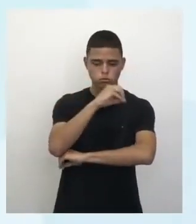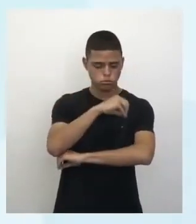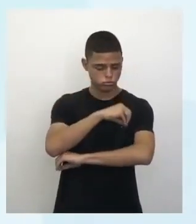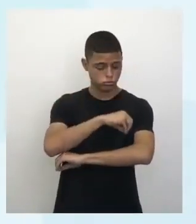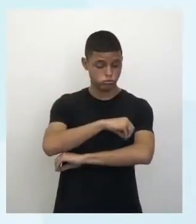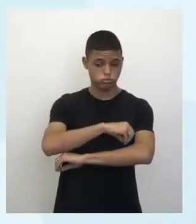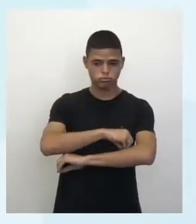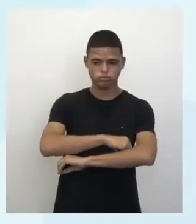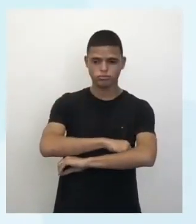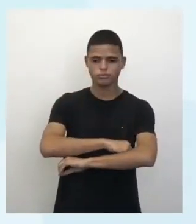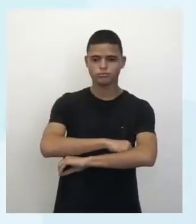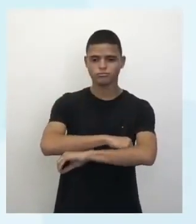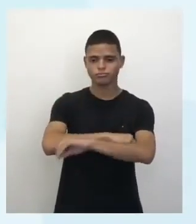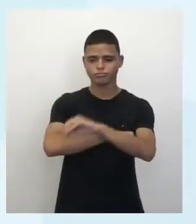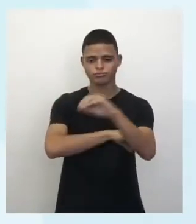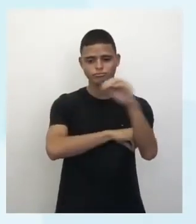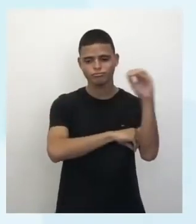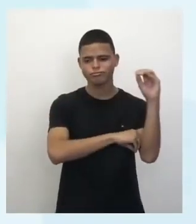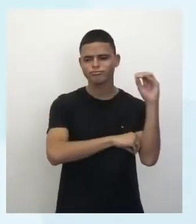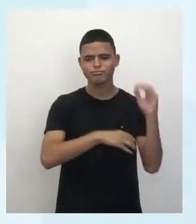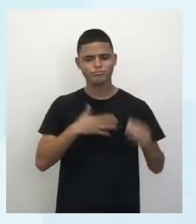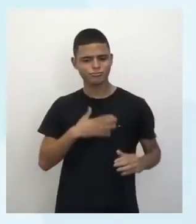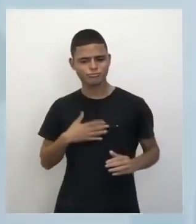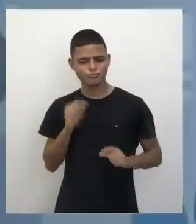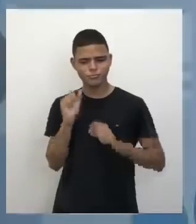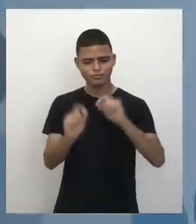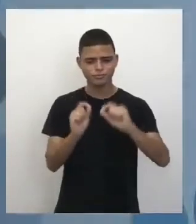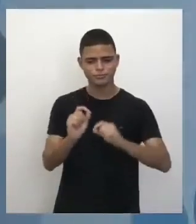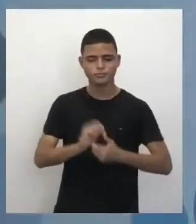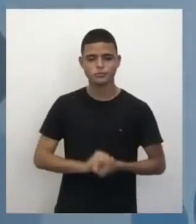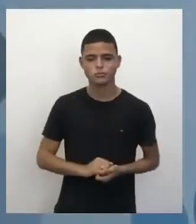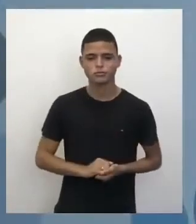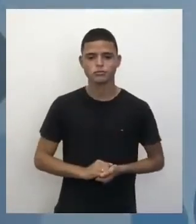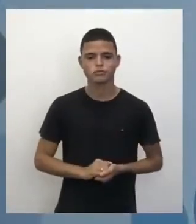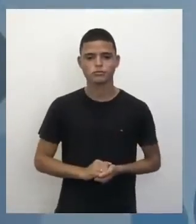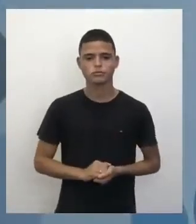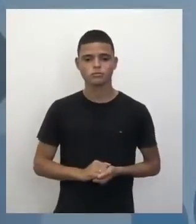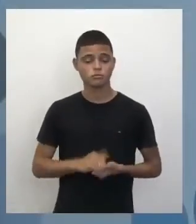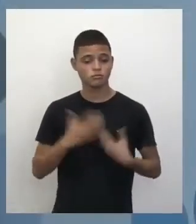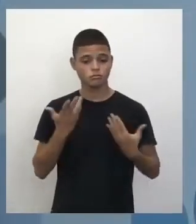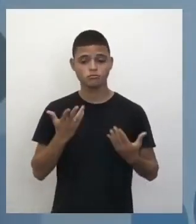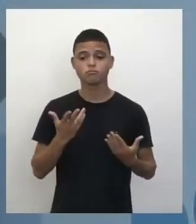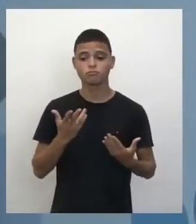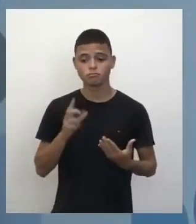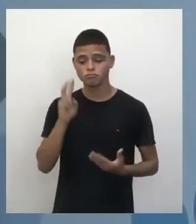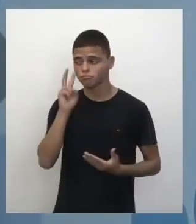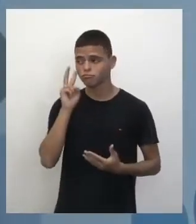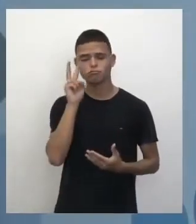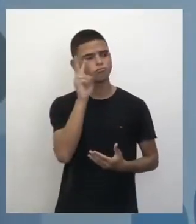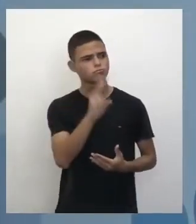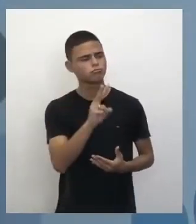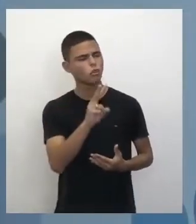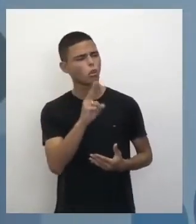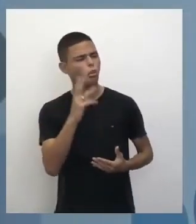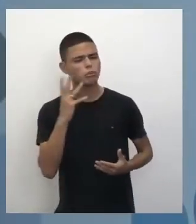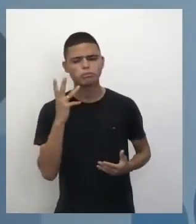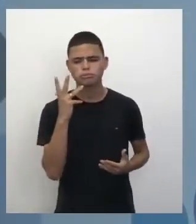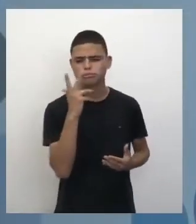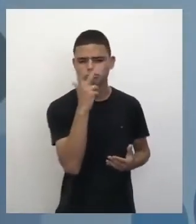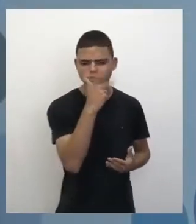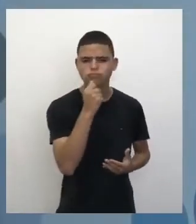Gente, olha, eu acho muito bacana porque é inusitado, né? Porque é um pôr do sol